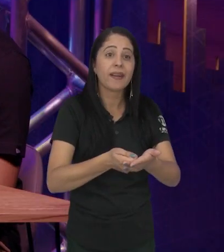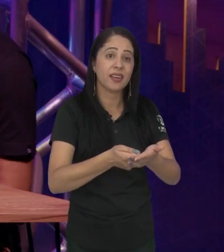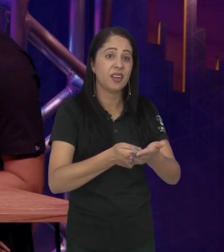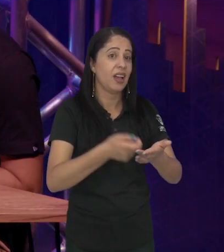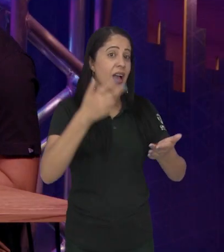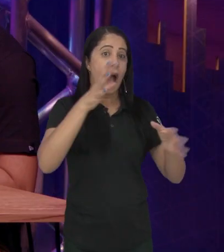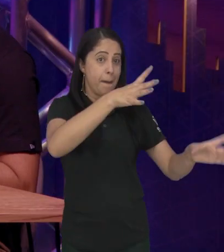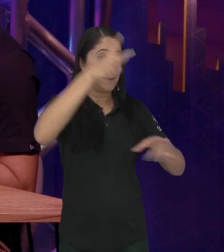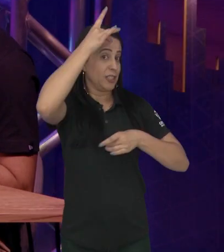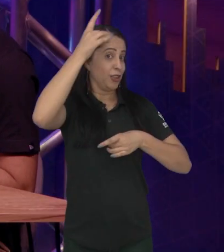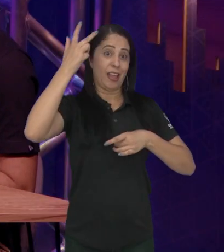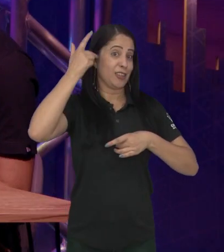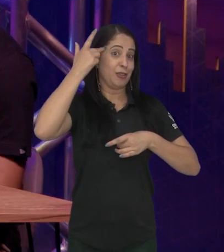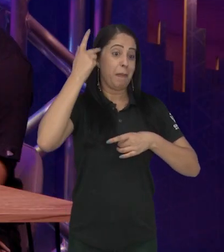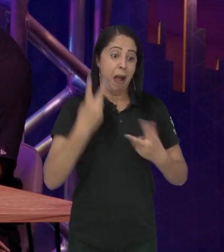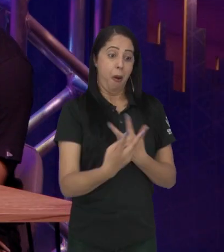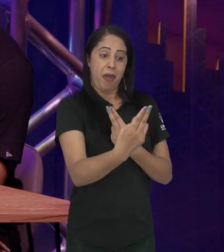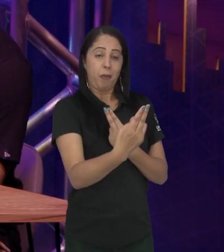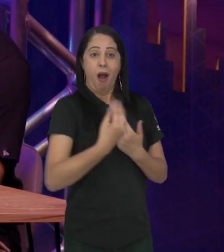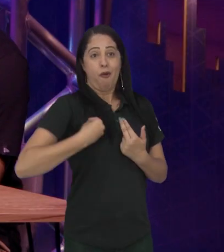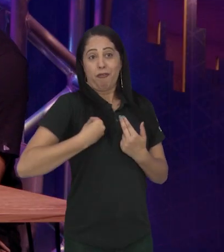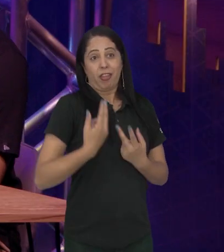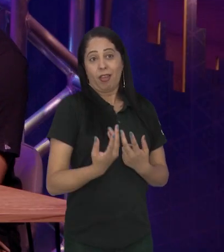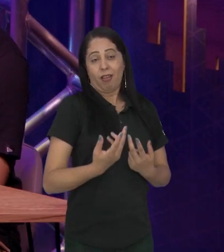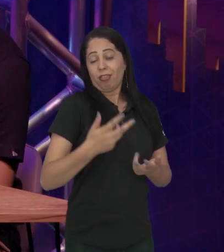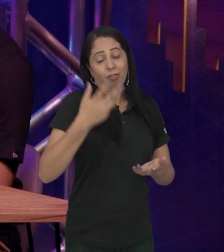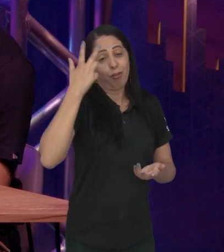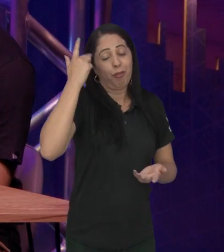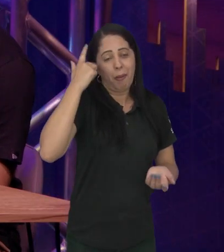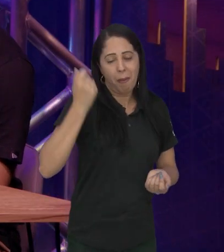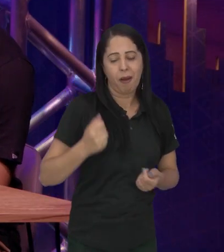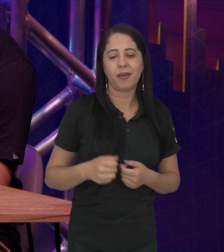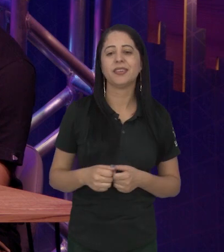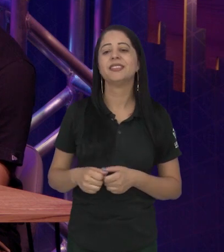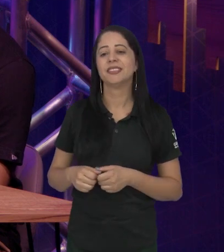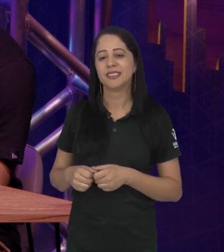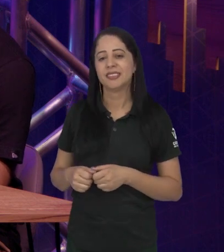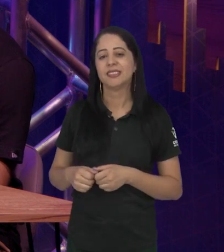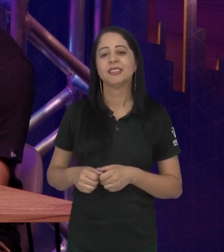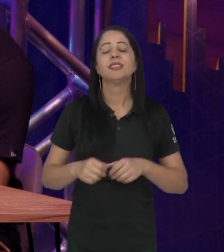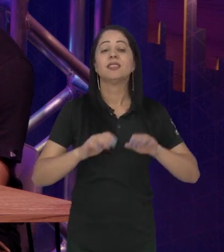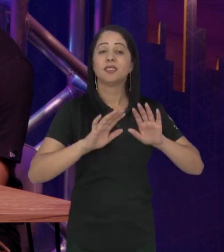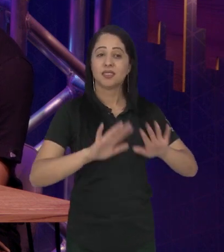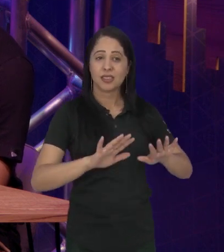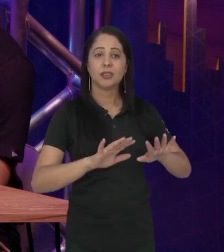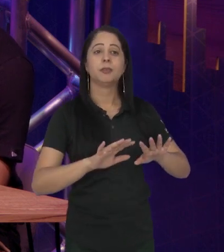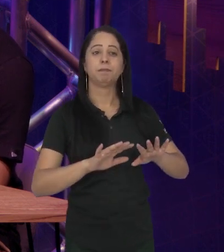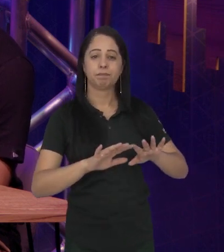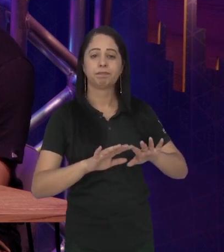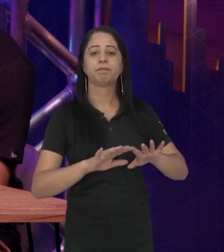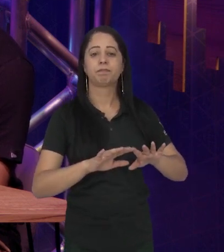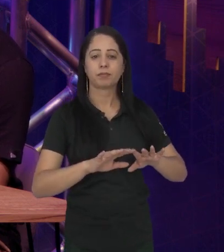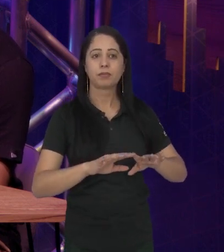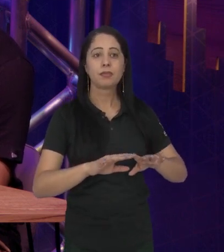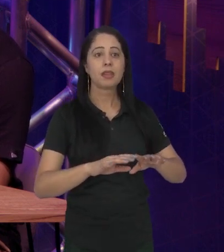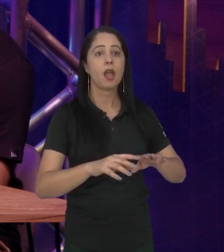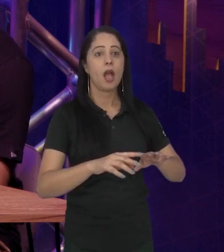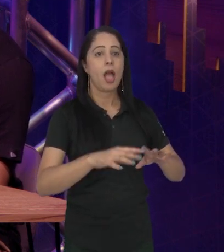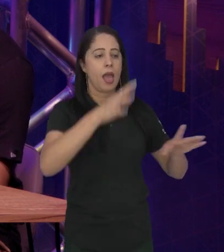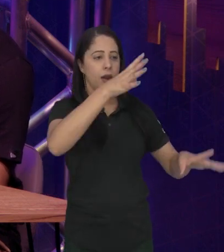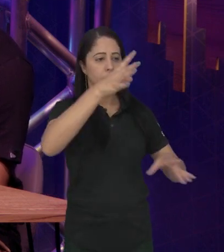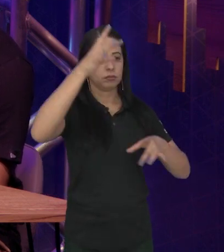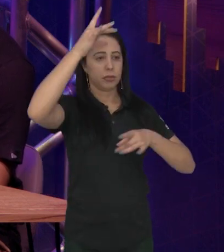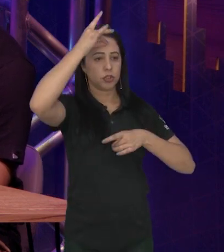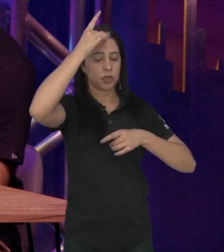pega na gente metade da população negócio, brasileira, ou talvez 90% da população brasileira. Então, realmente, ela